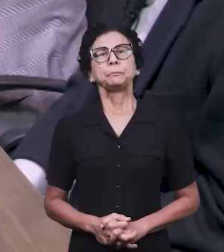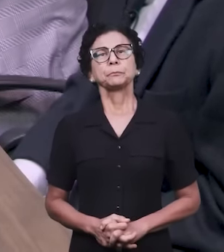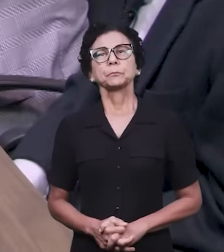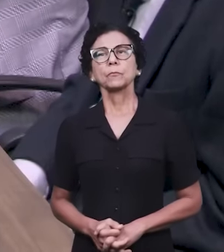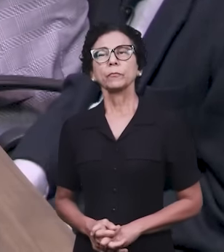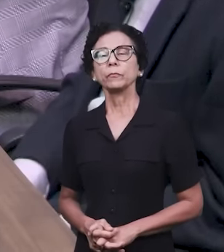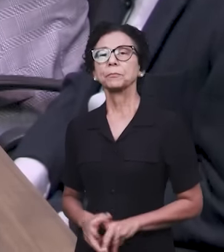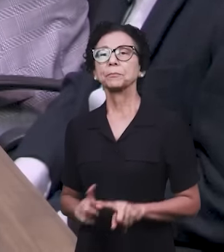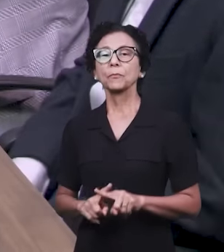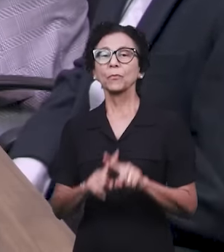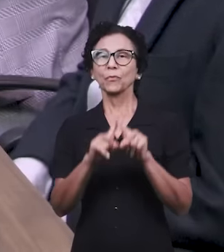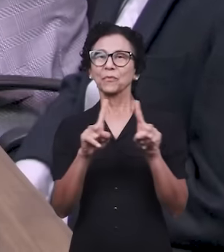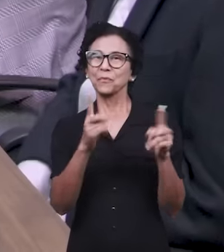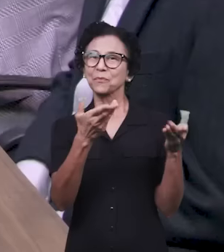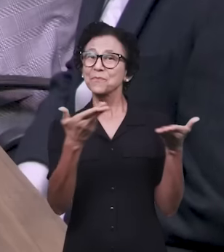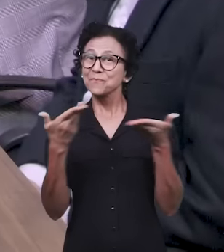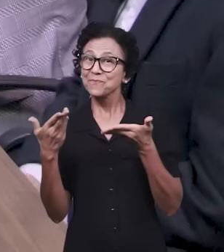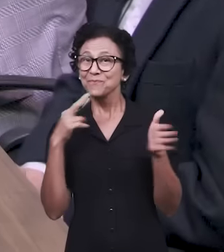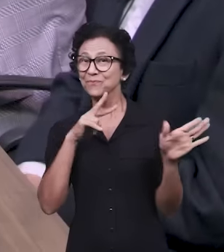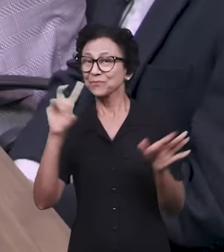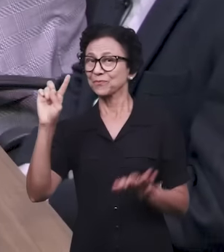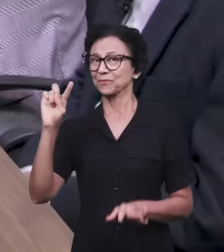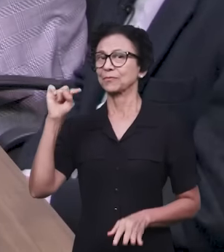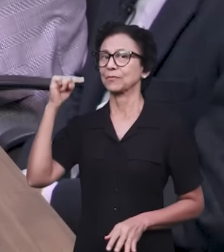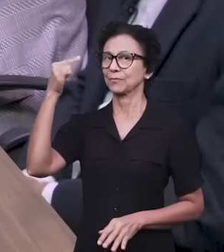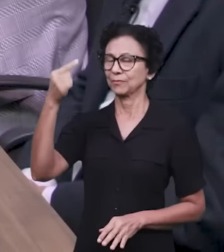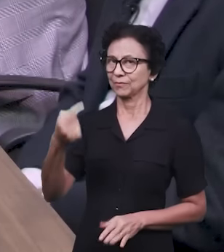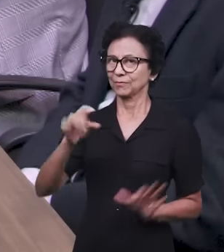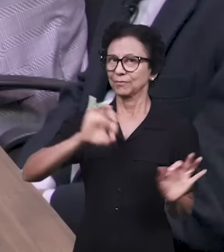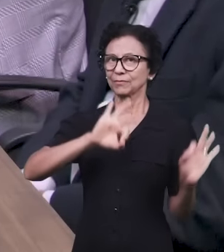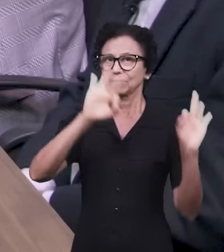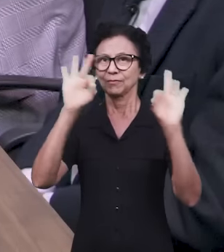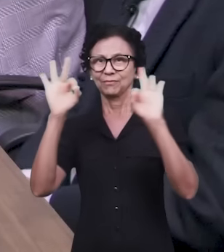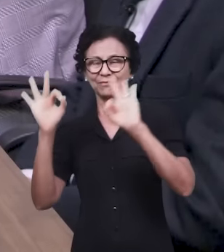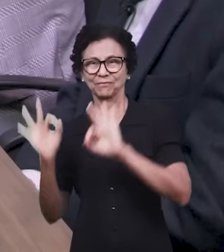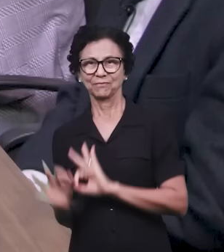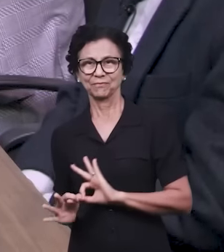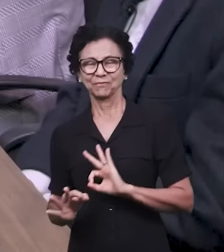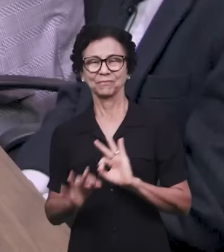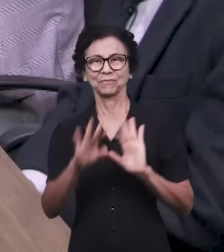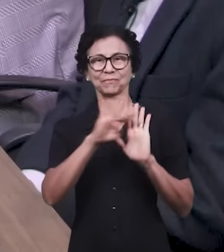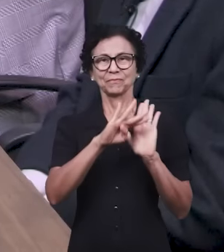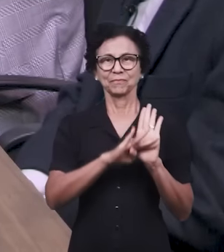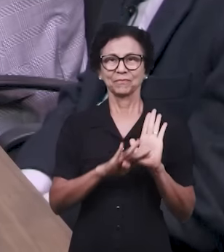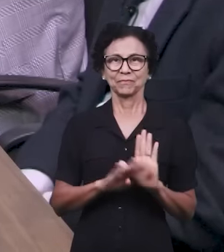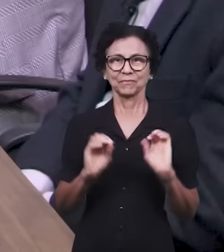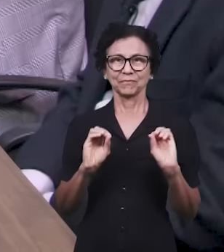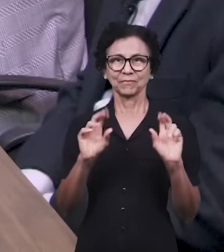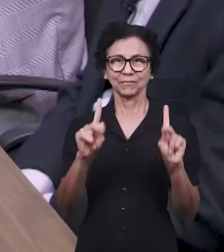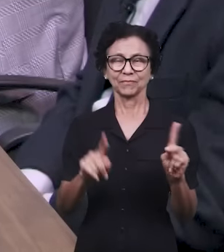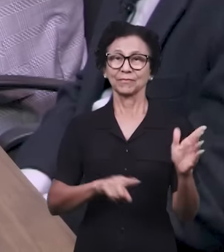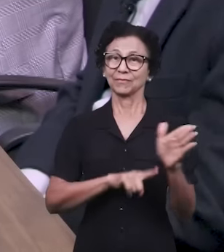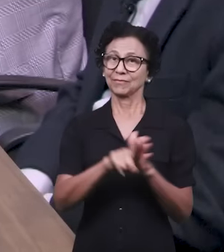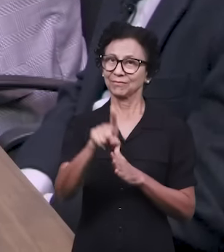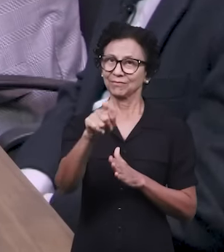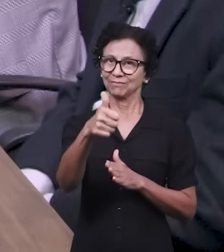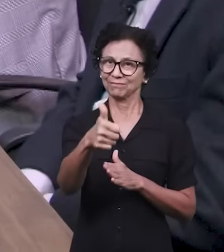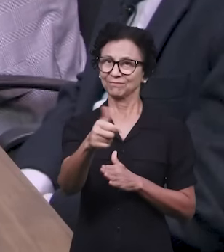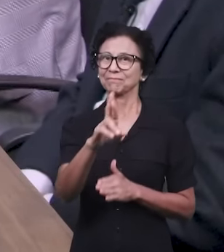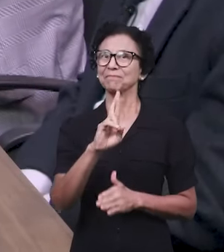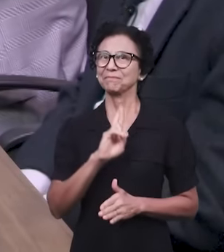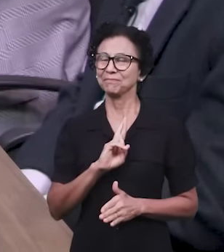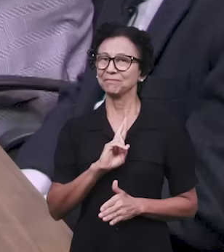programa, mas você está convidado semana que vem a assistir a mais uma edição desse programa, porque as perguntas continuam e as